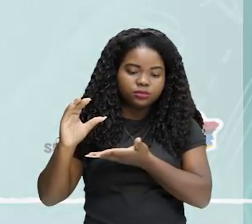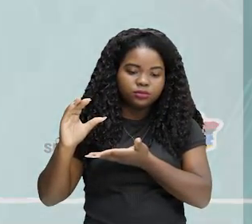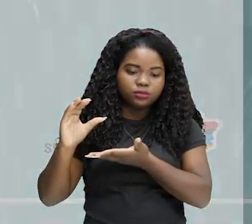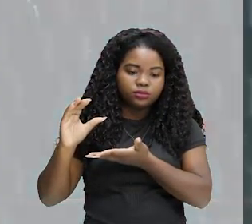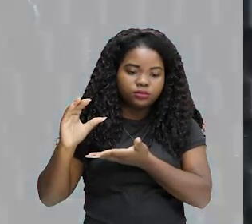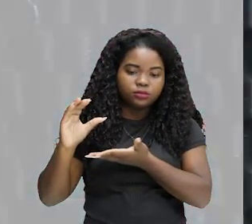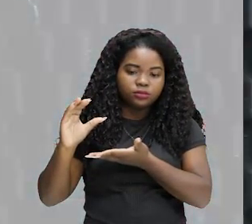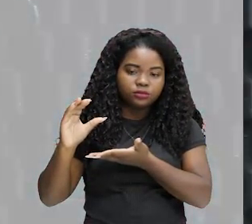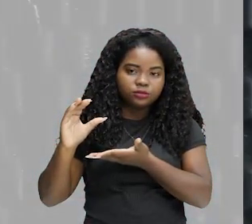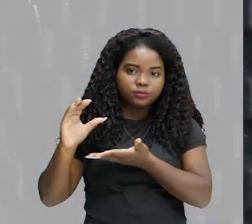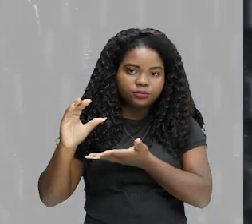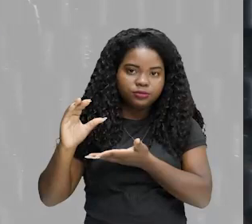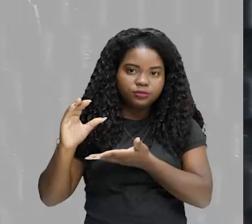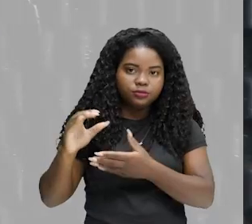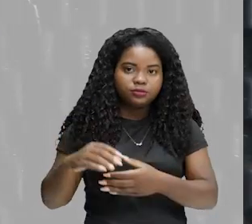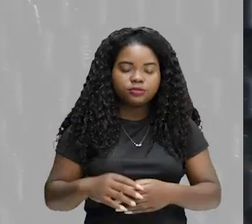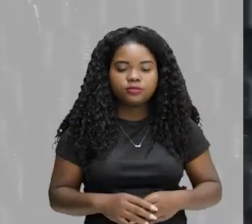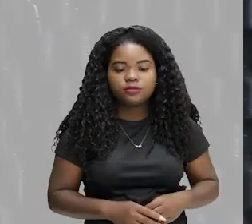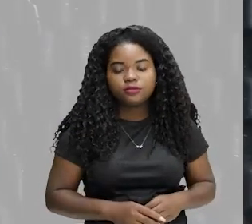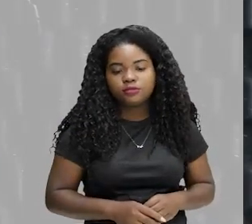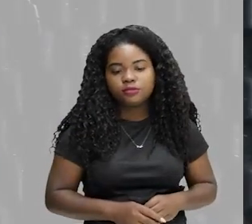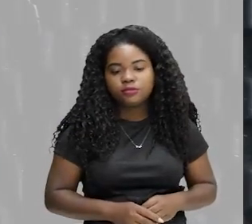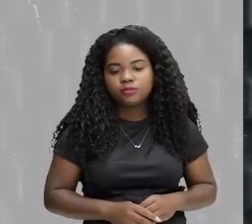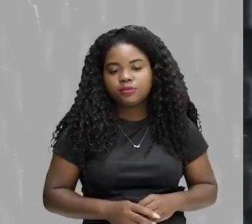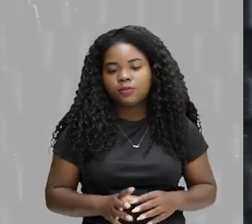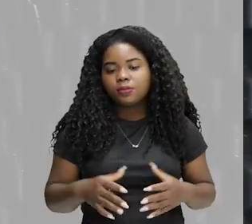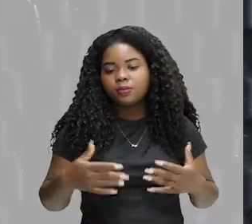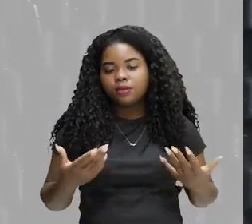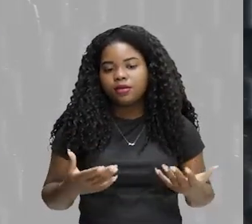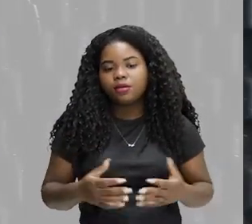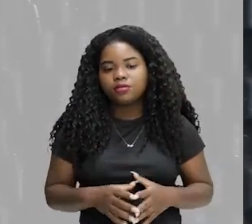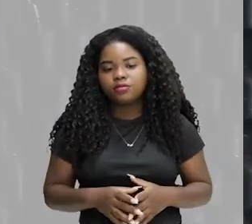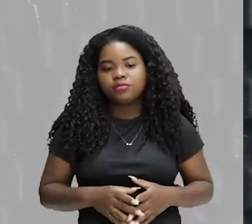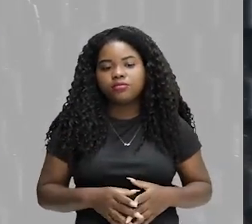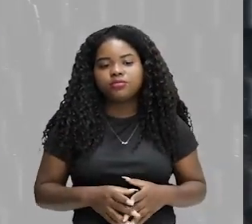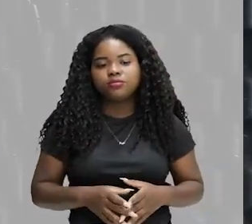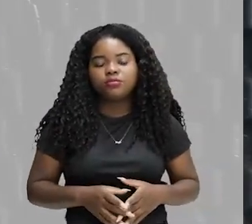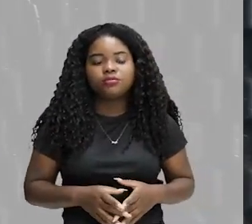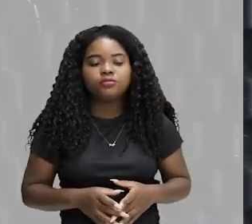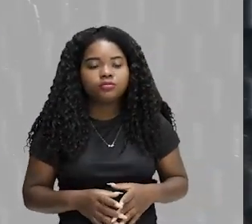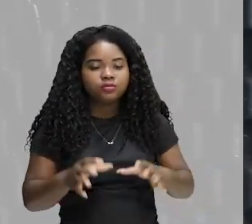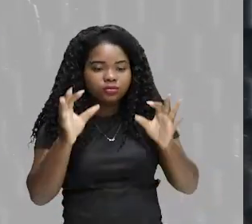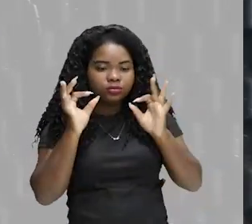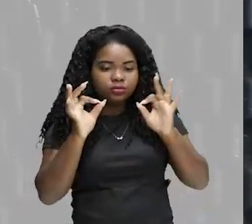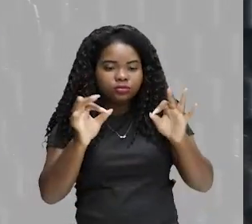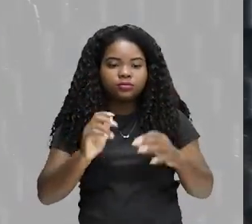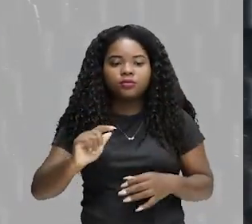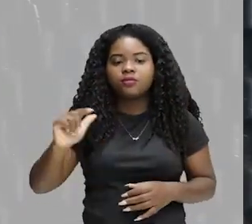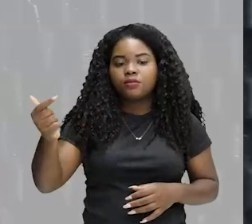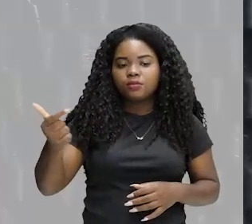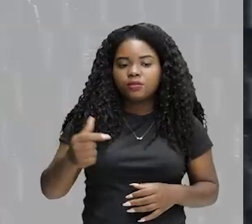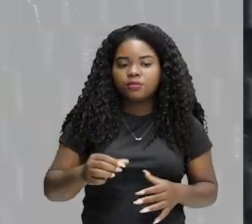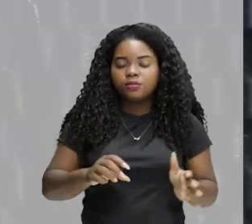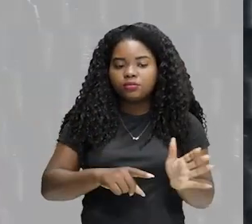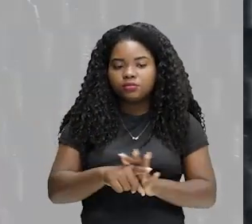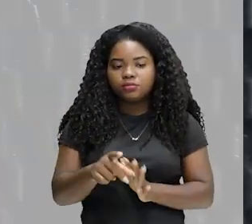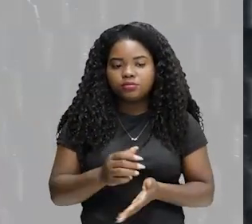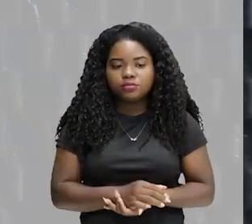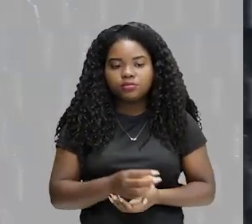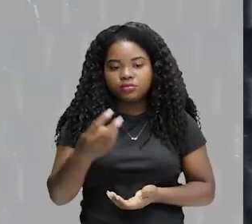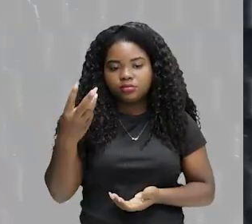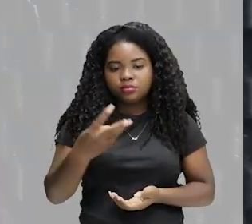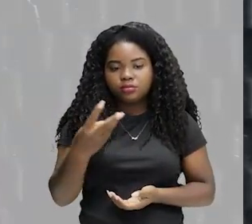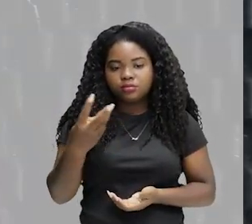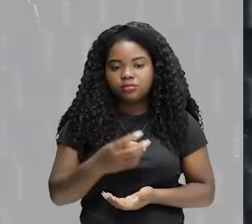portanto, letra C. Tá bom, gente? Então, aqui eu chamo a tua atenção, tá? Para a próxima questão. Na